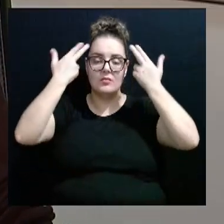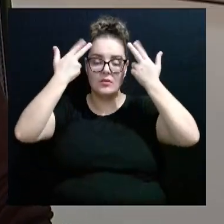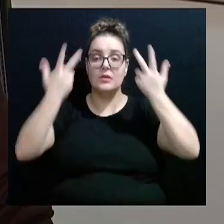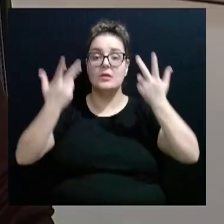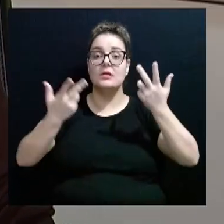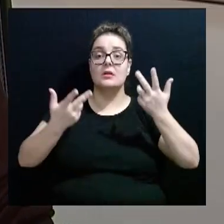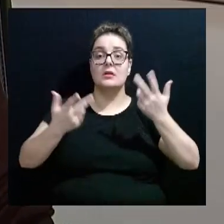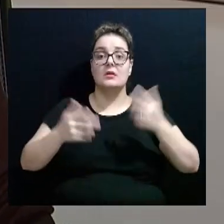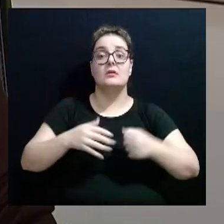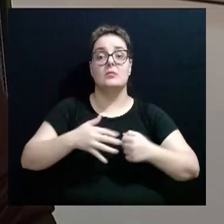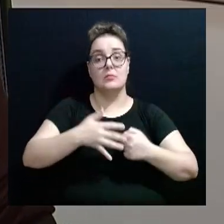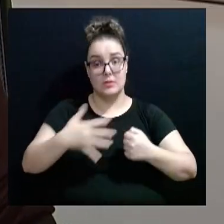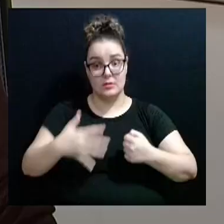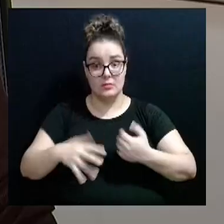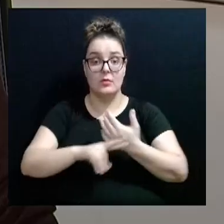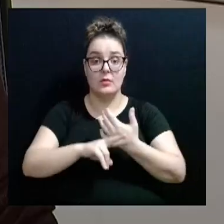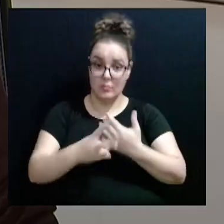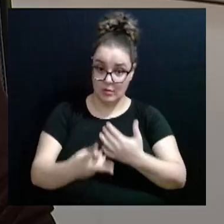afeta muito